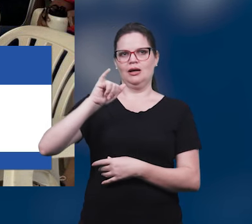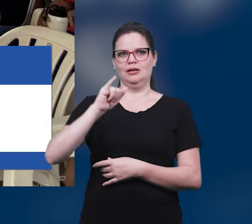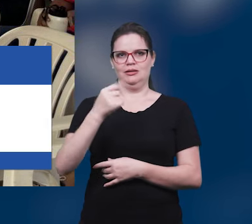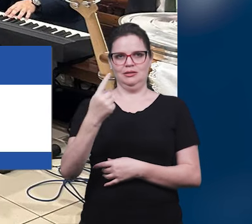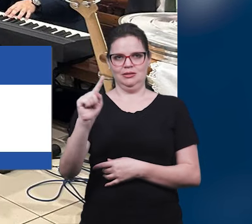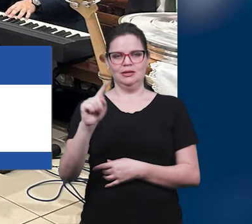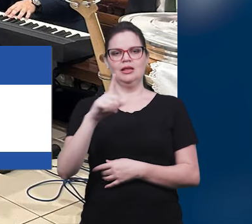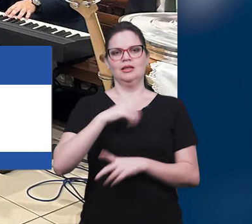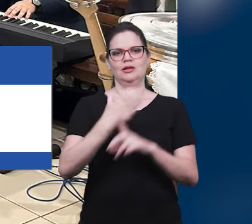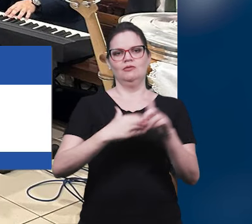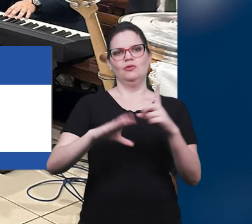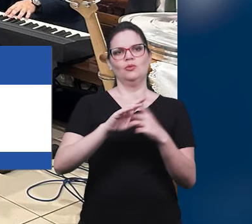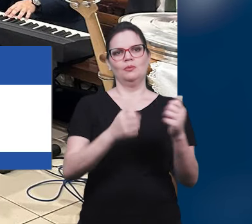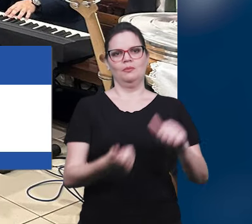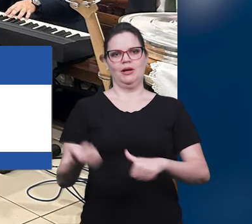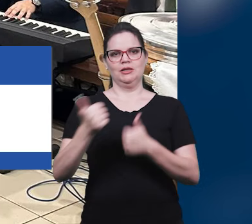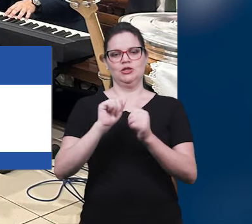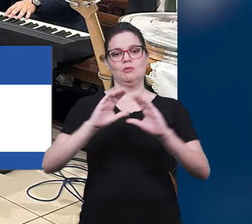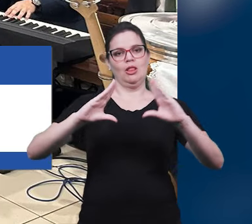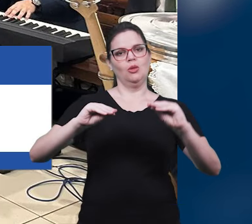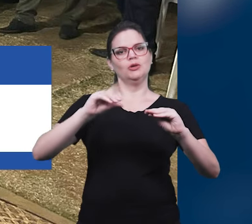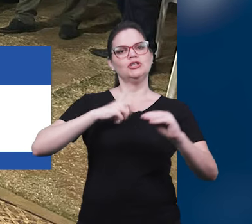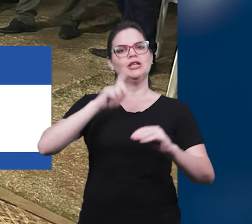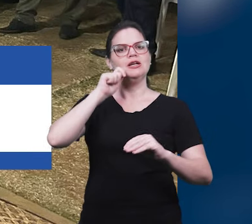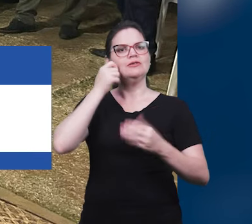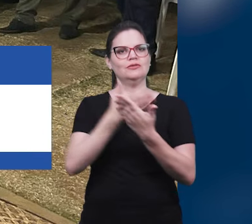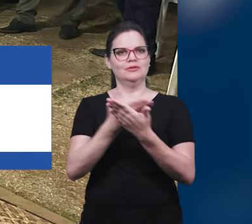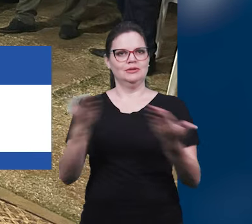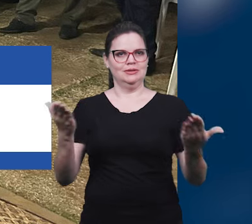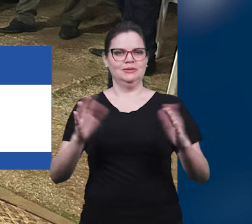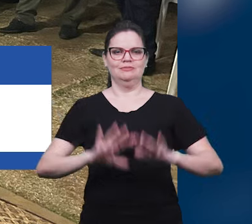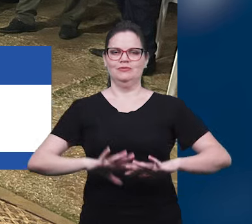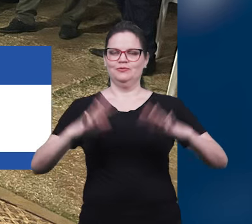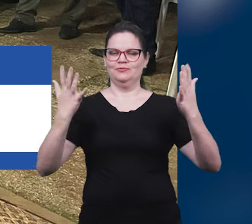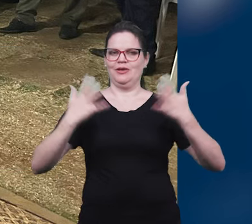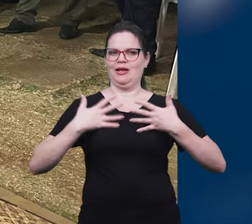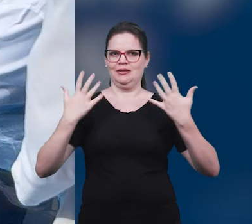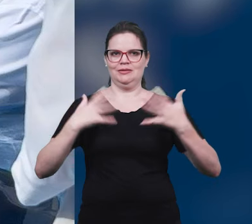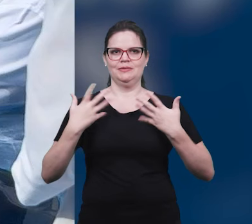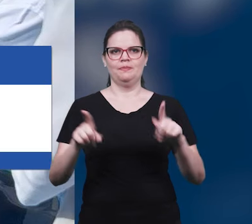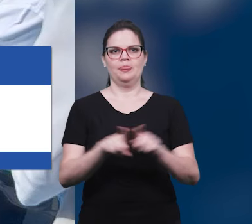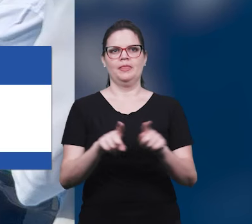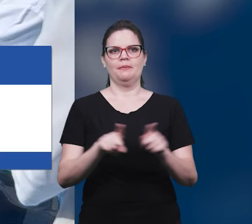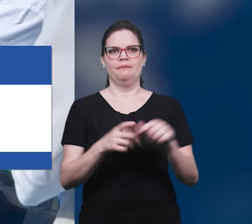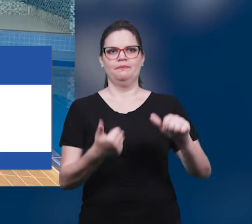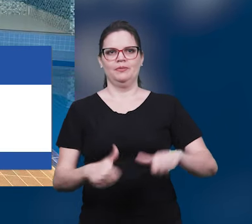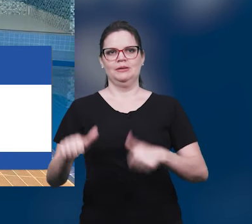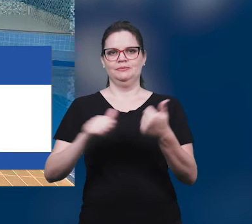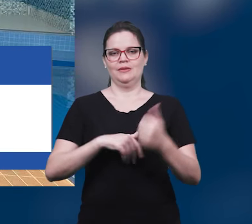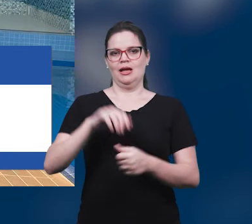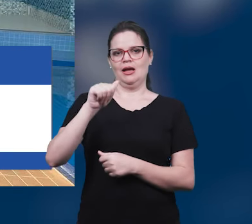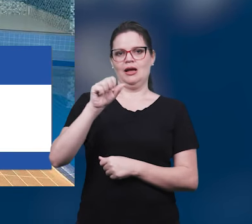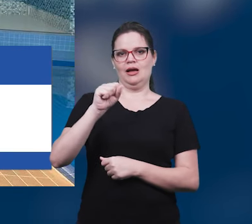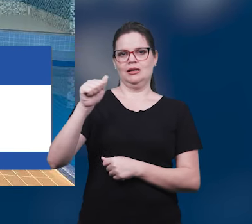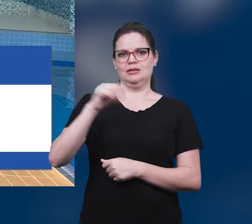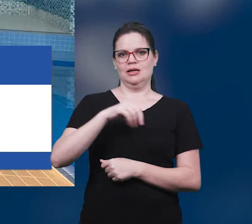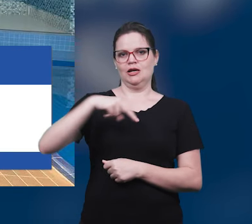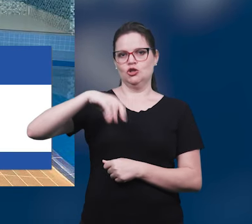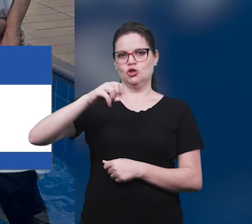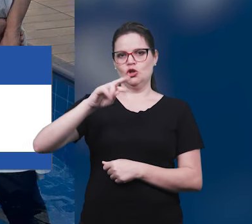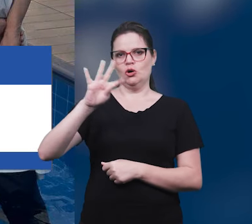ceia foi uma grande alegria ali naquela igreja nós tivemos também um batismo da Igreja da Asa Norte